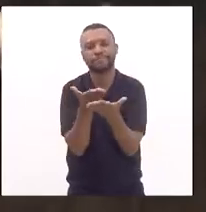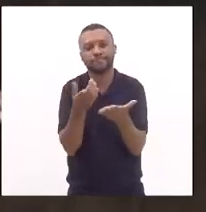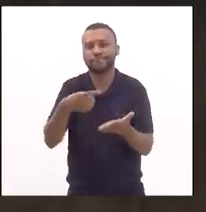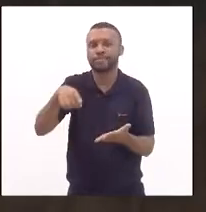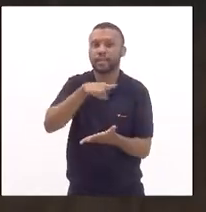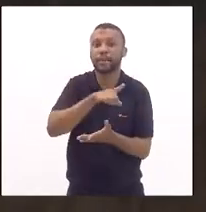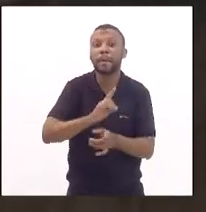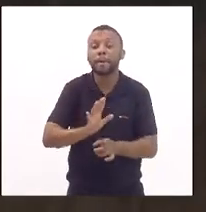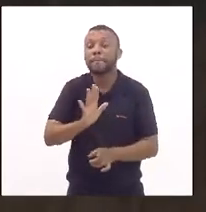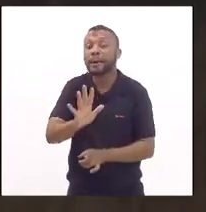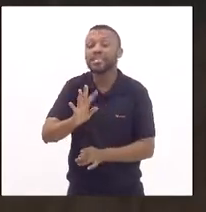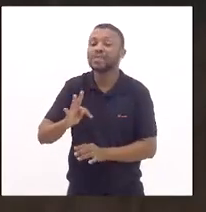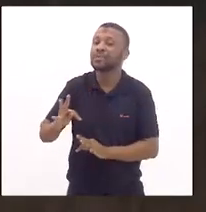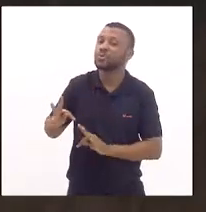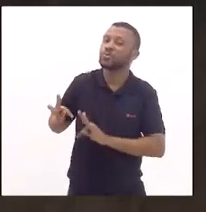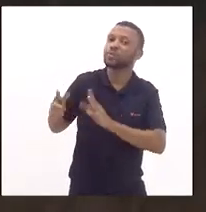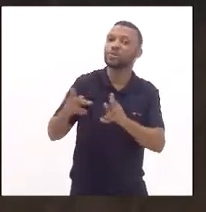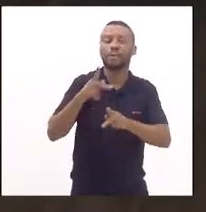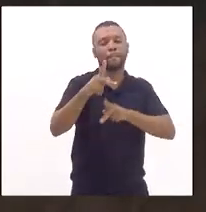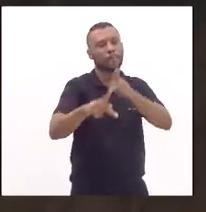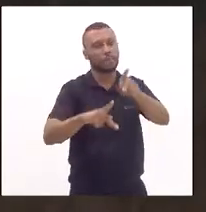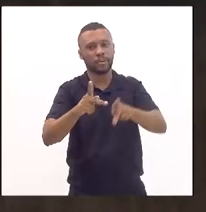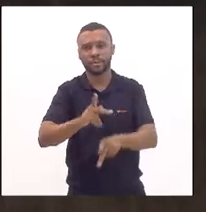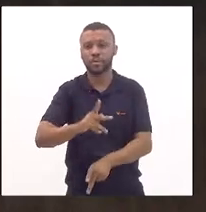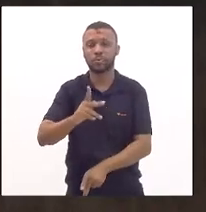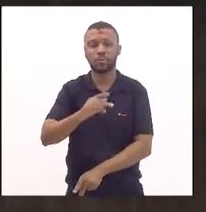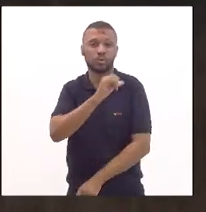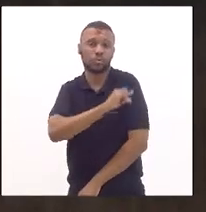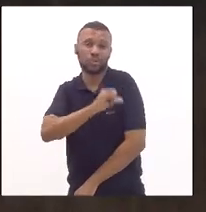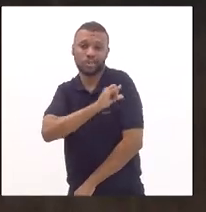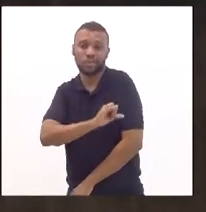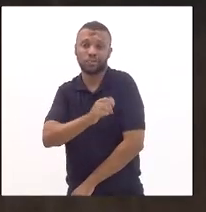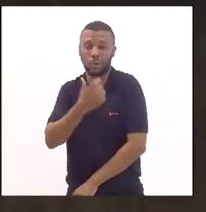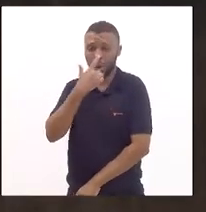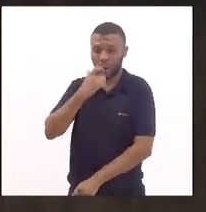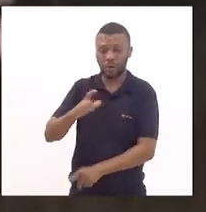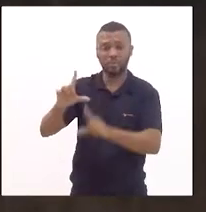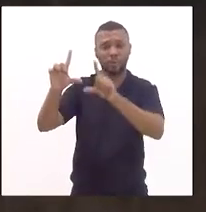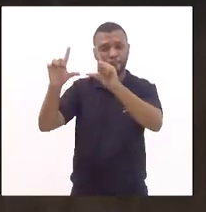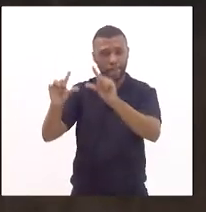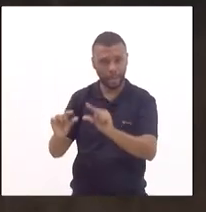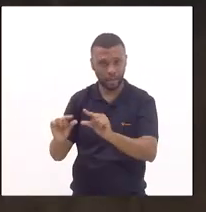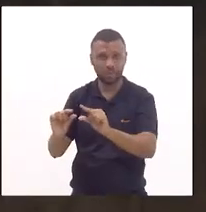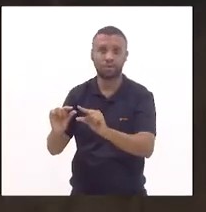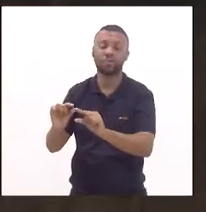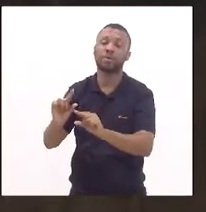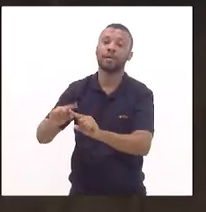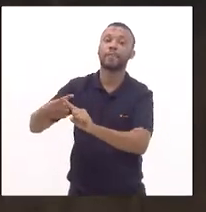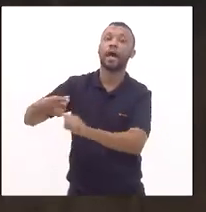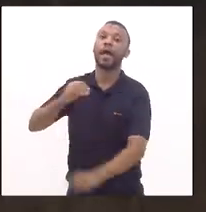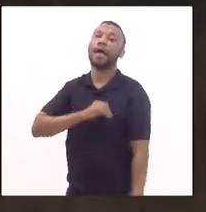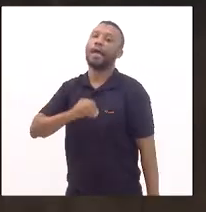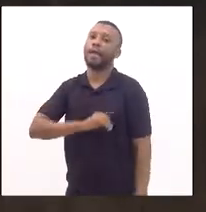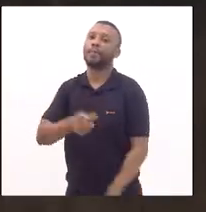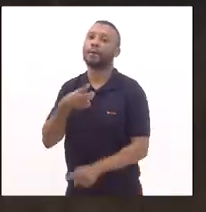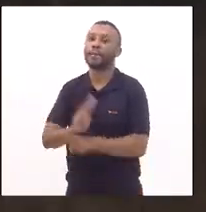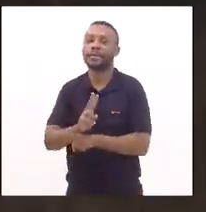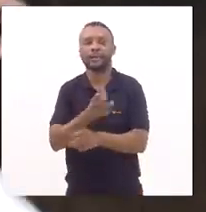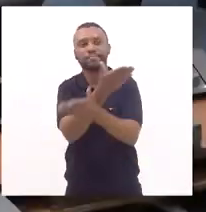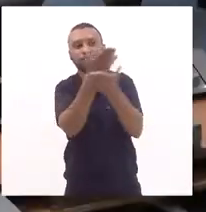mas toda a população do Rio de Janeiro. Vai ter menos lixo nos aterros sanitários, mais renda para atender esse povo que está aqui em